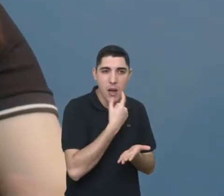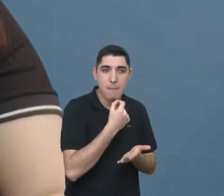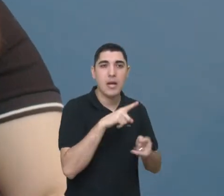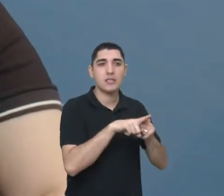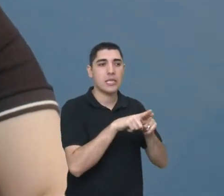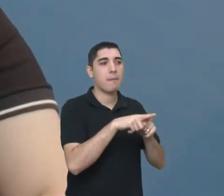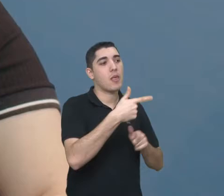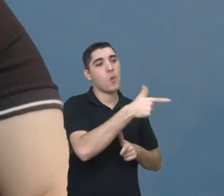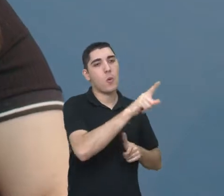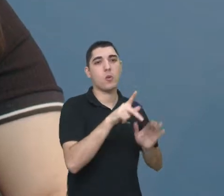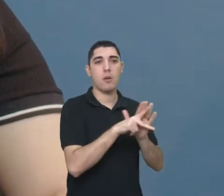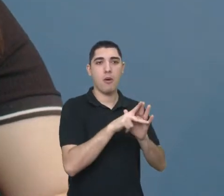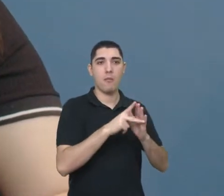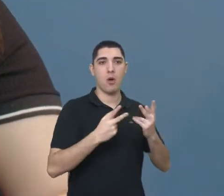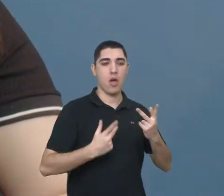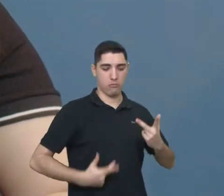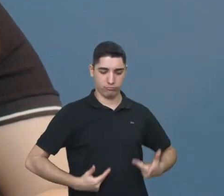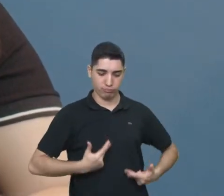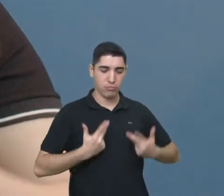cirurgia plástica,